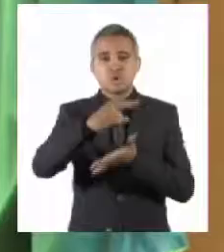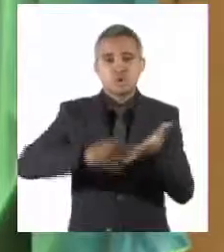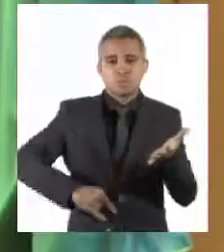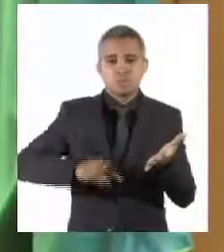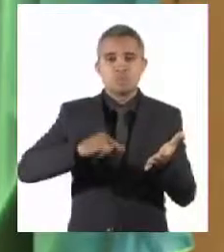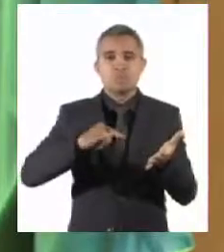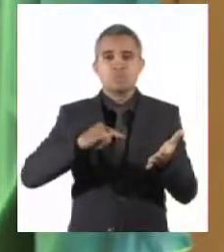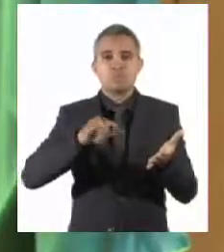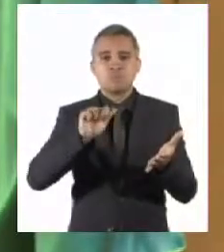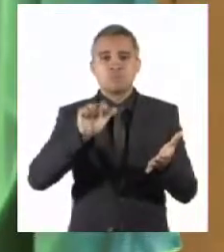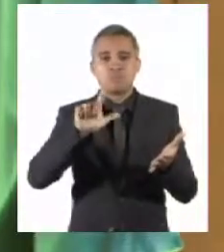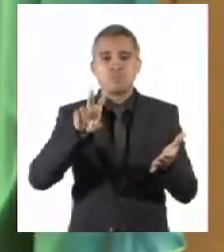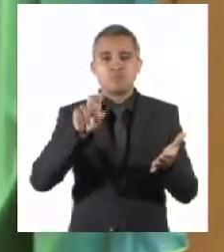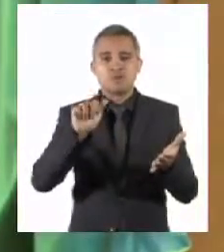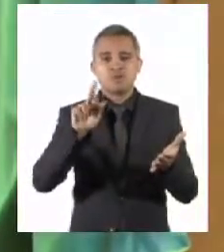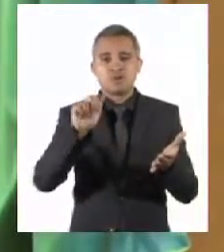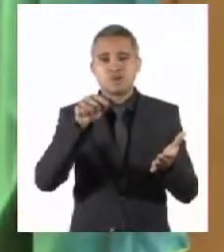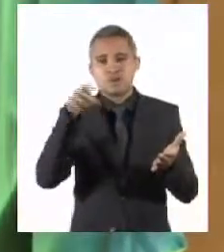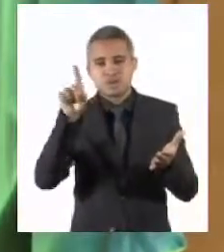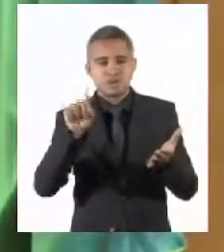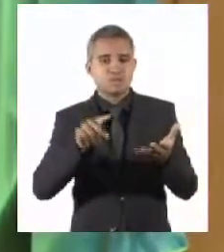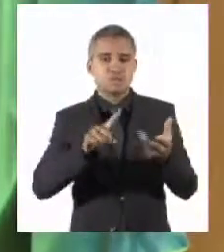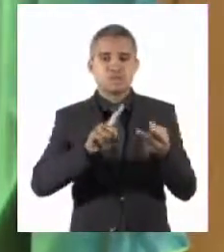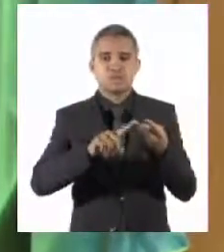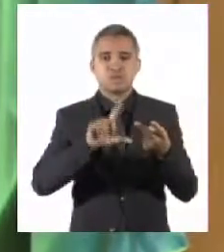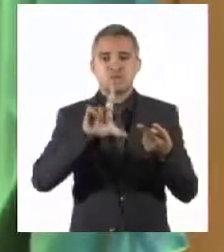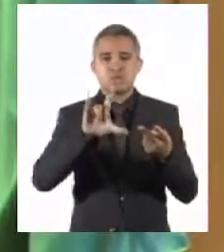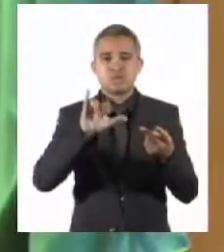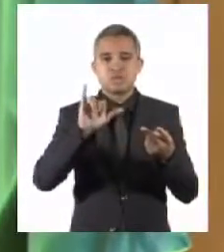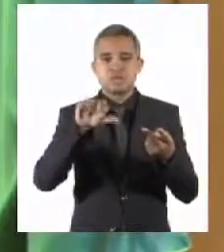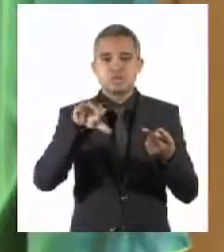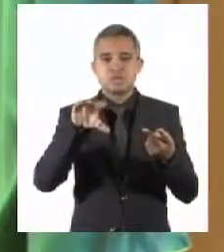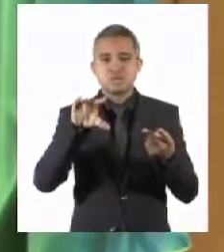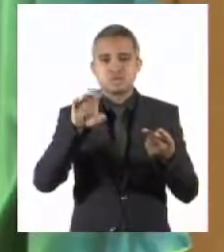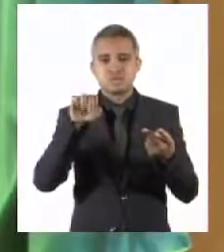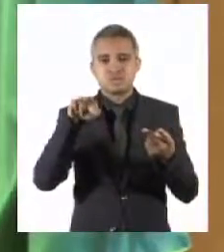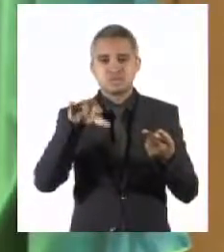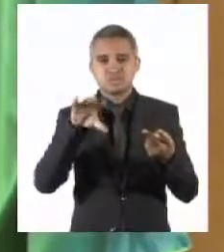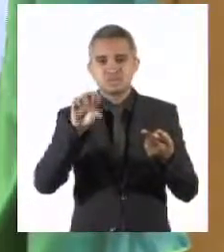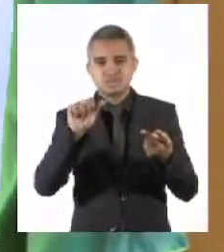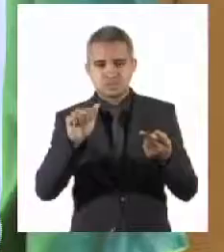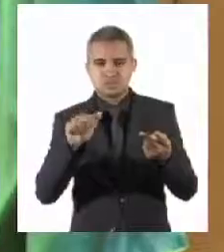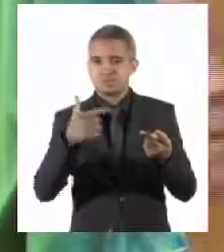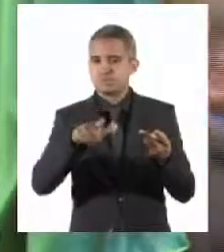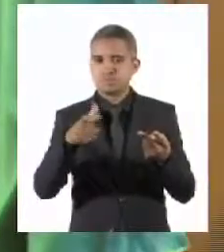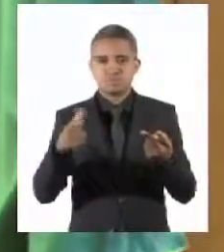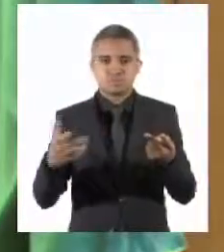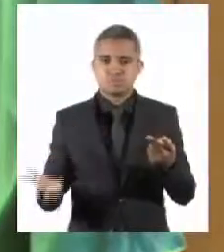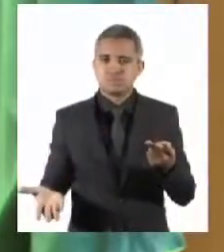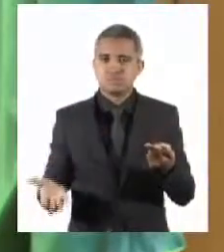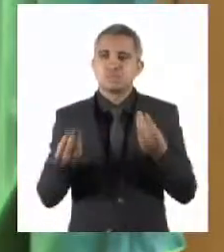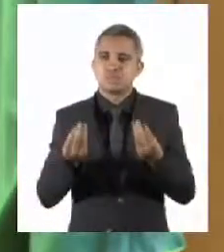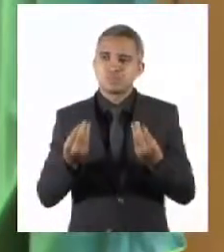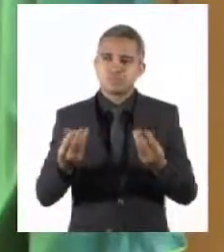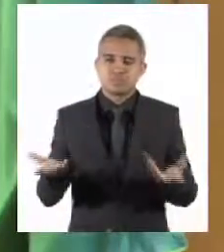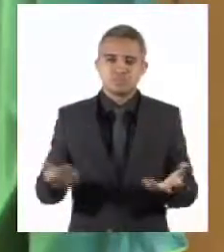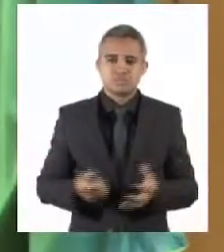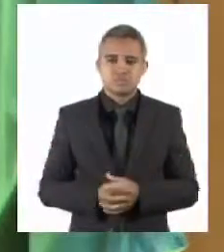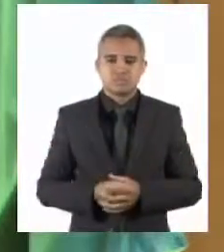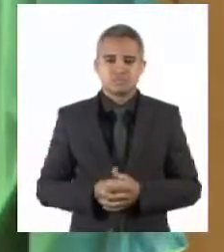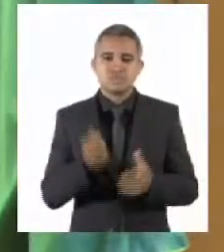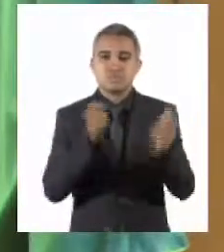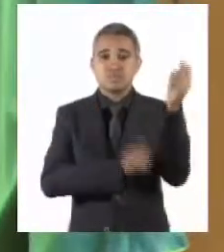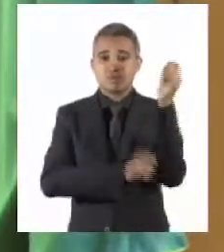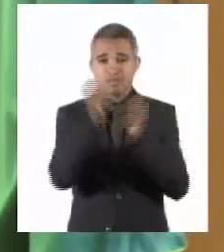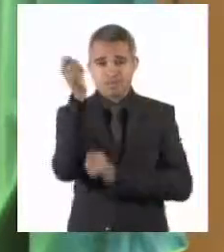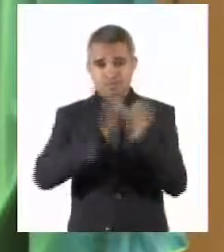alvará, sem absolutamente nada. A fábrica, ela foi implantada em um